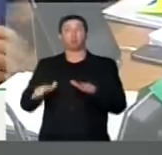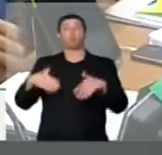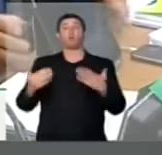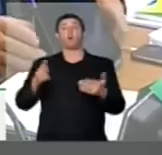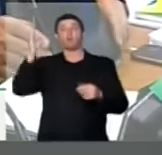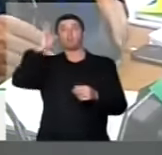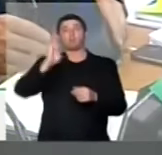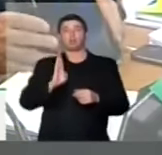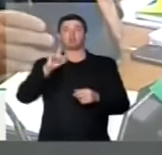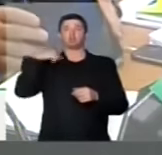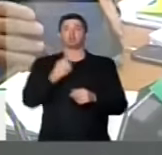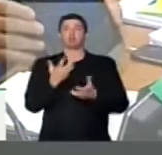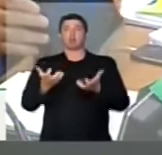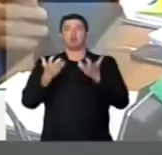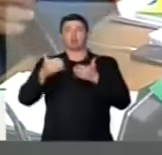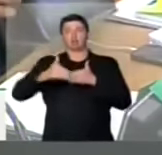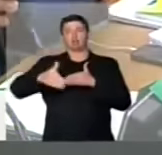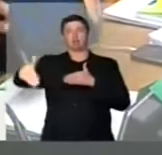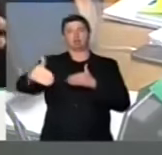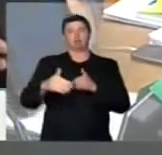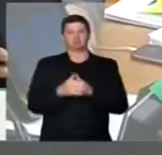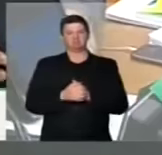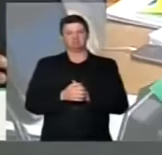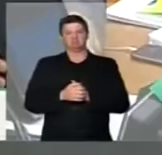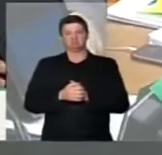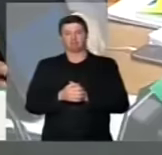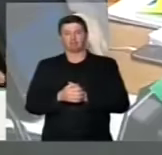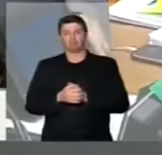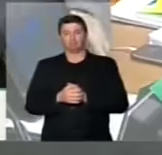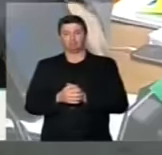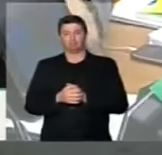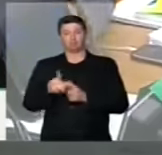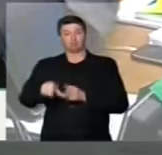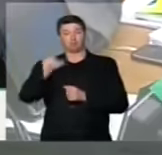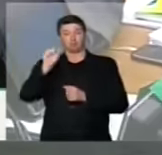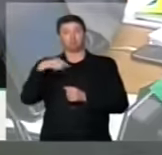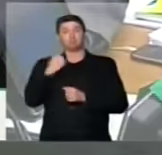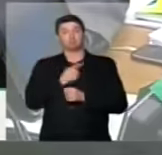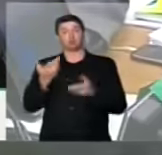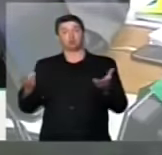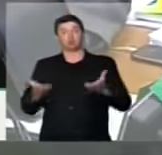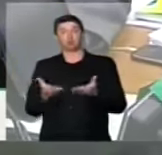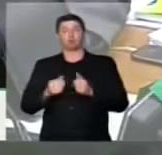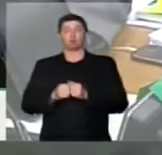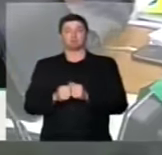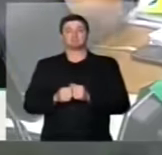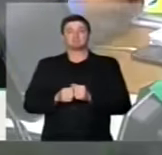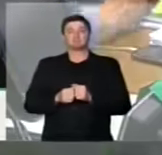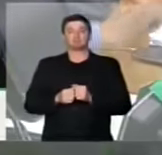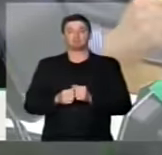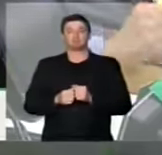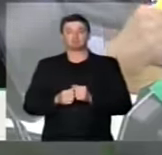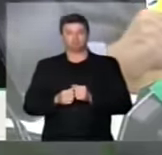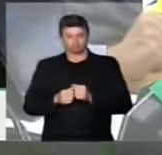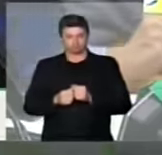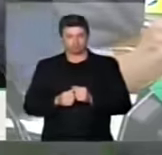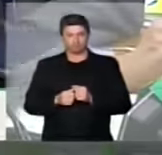país nós vamos ter pela frente. É essa a opção que nós estamos iniciando aqui, nesse momento, a